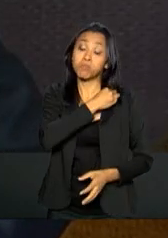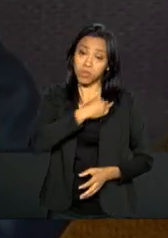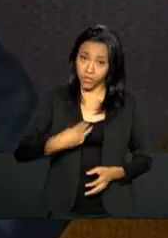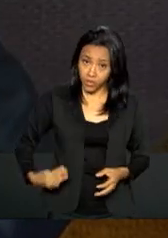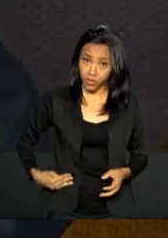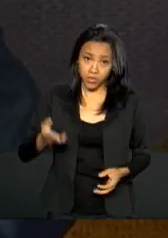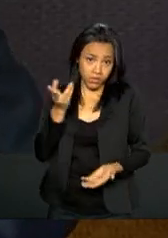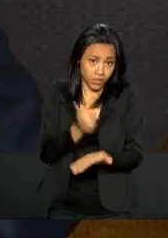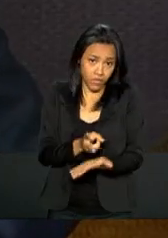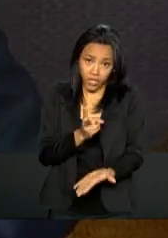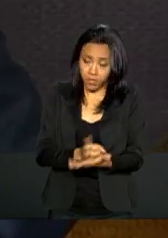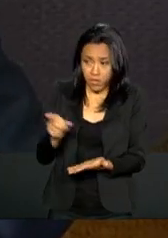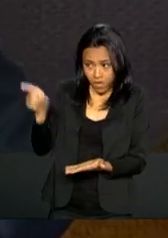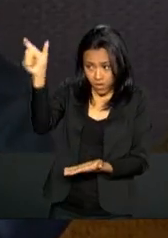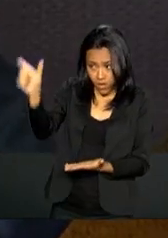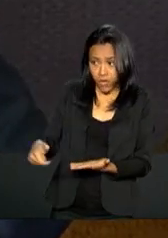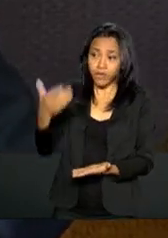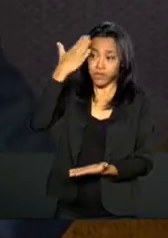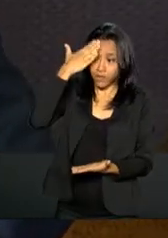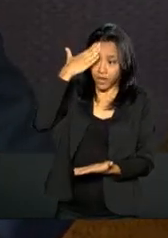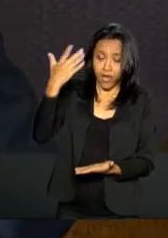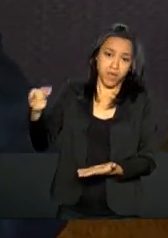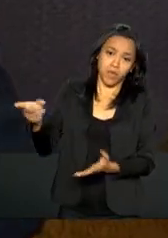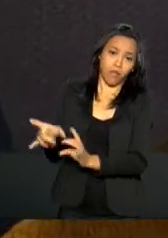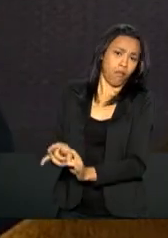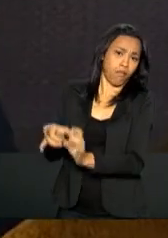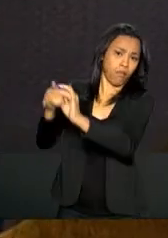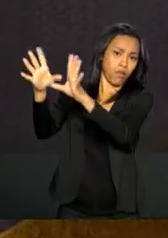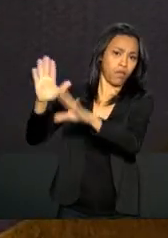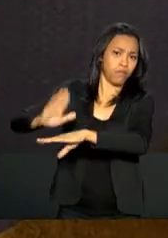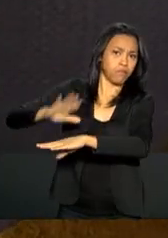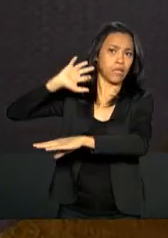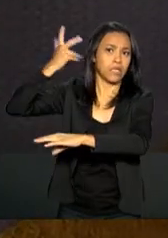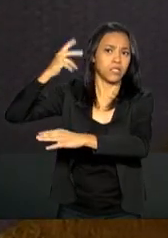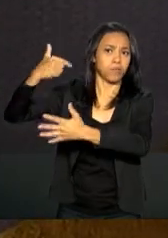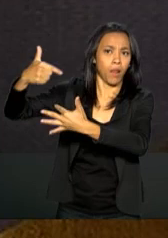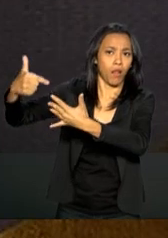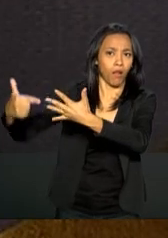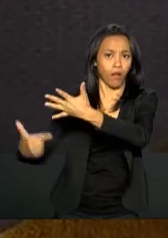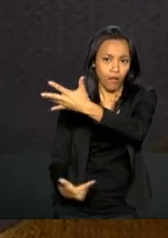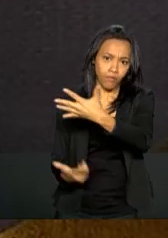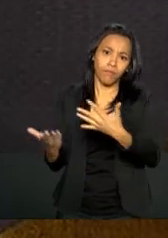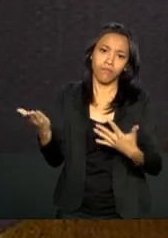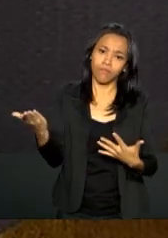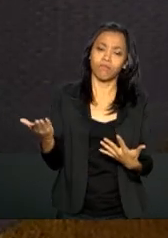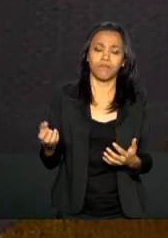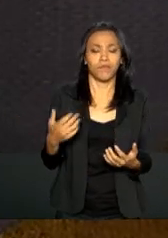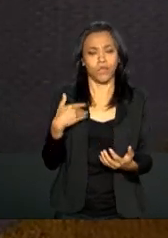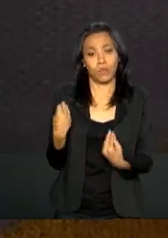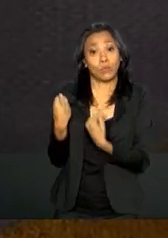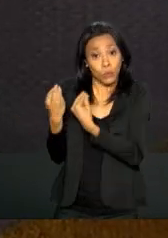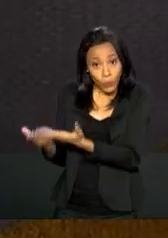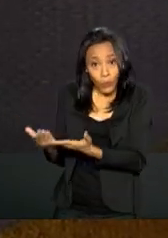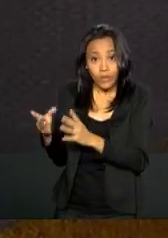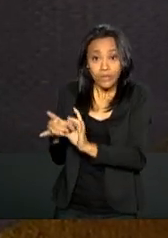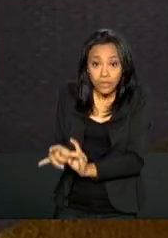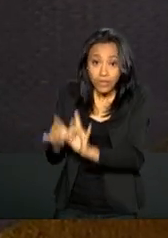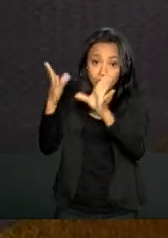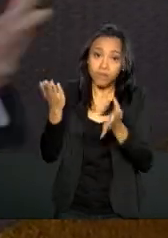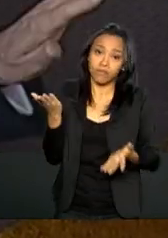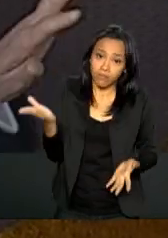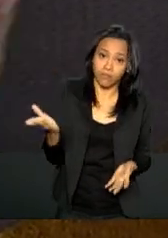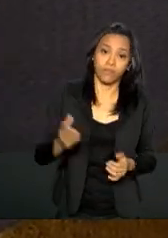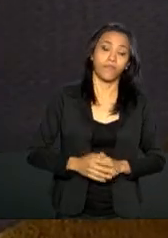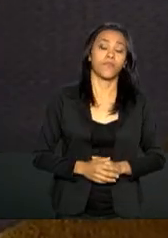meio de direitos humanos em todos os seus ministros é nós conseguimos produzir muito não é mas em segundo lugar nós conseguimos penso